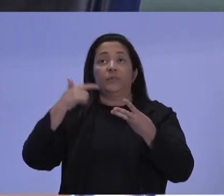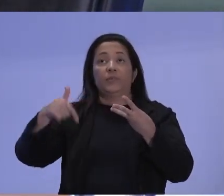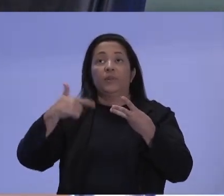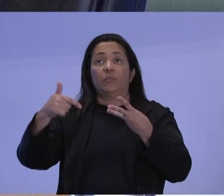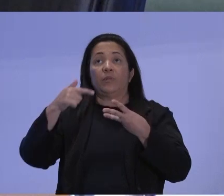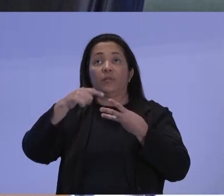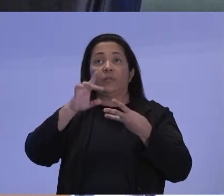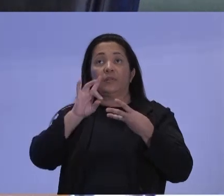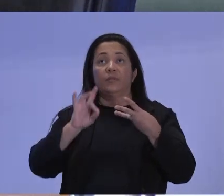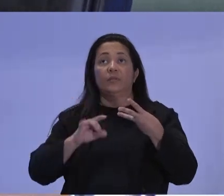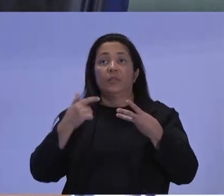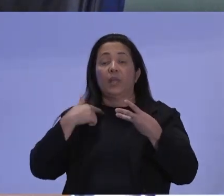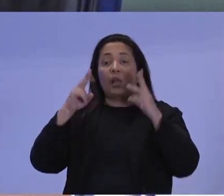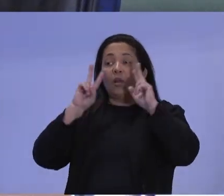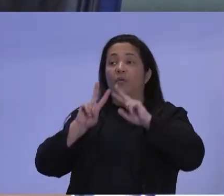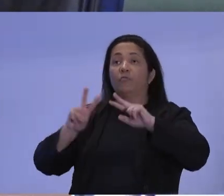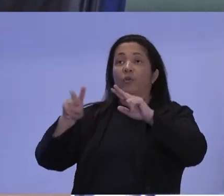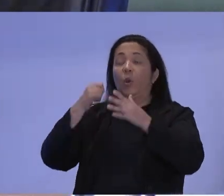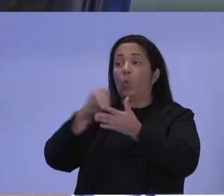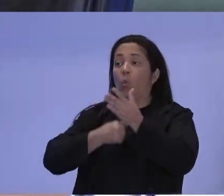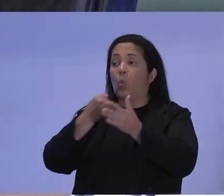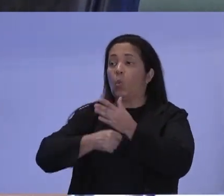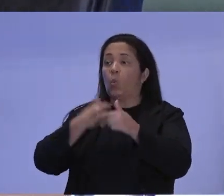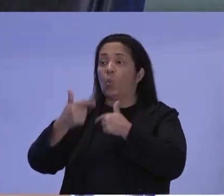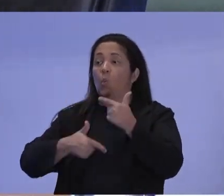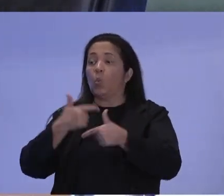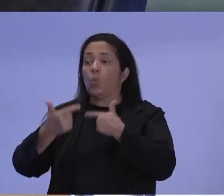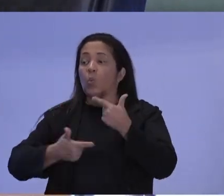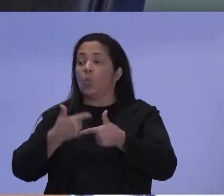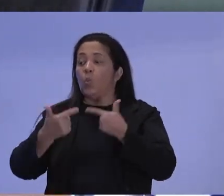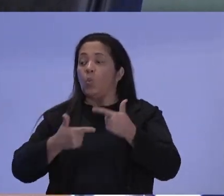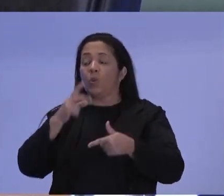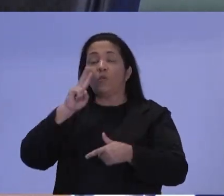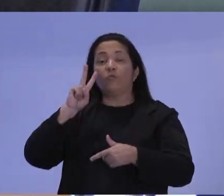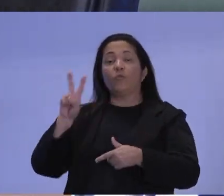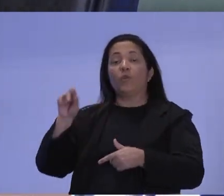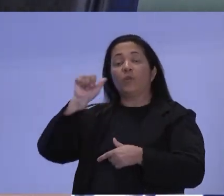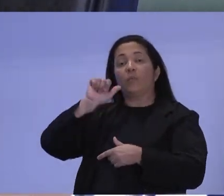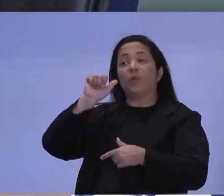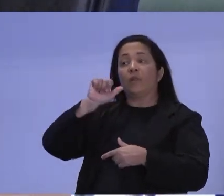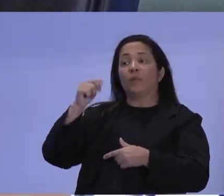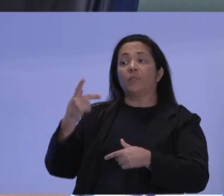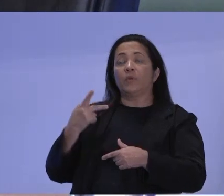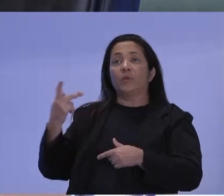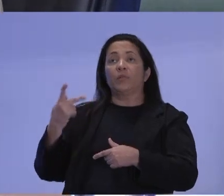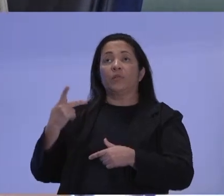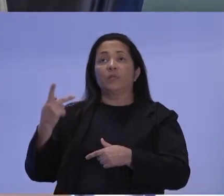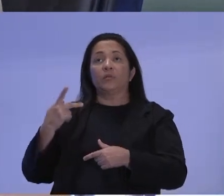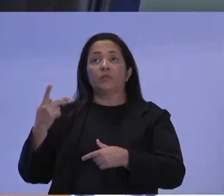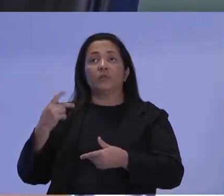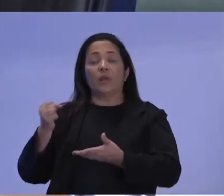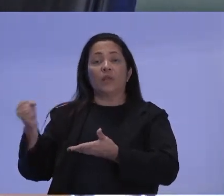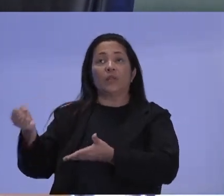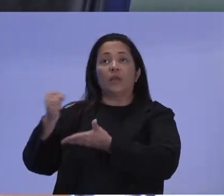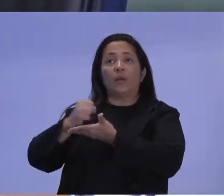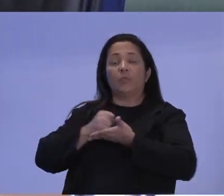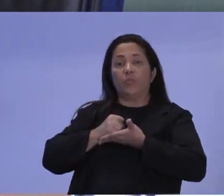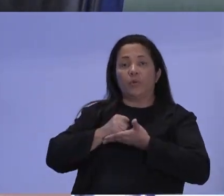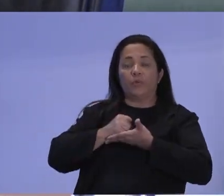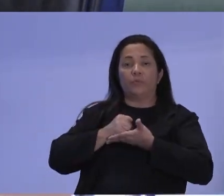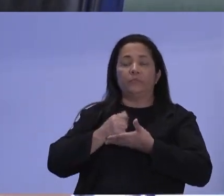numa luta. Eu fico olhando para a Isis porque a GVDT, nós estamos com um apoio muito grande da